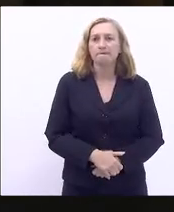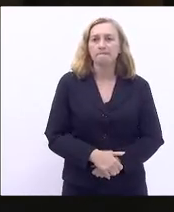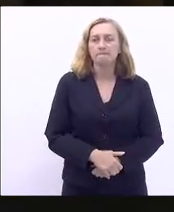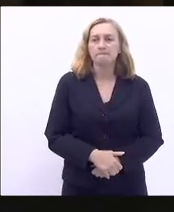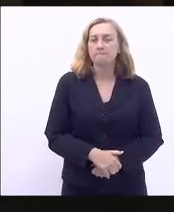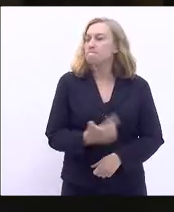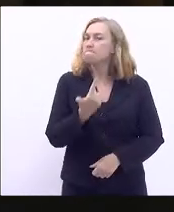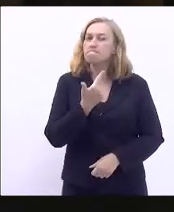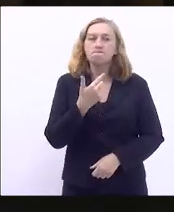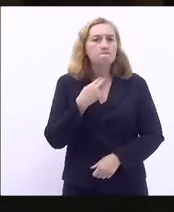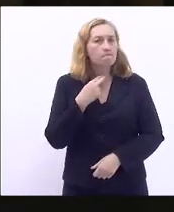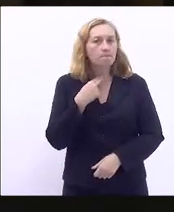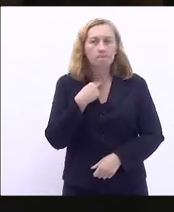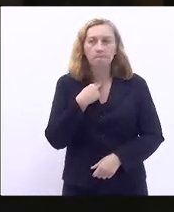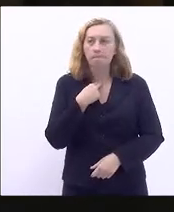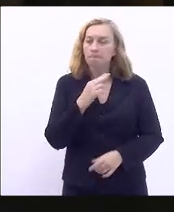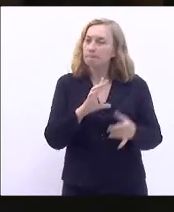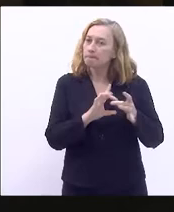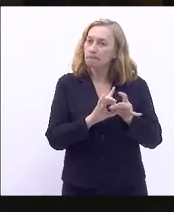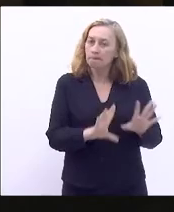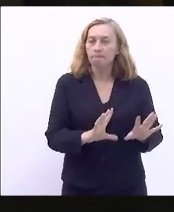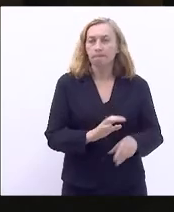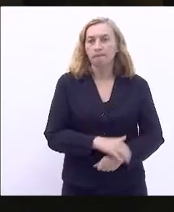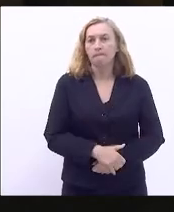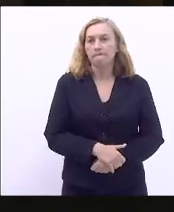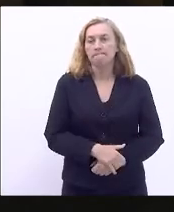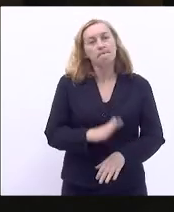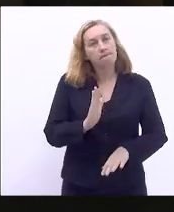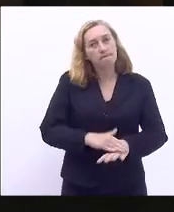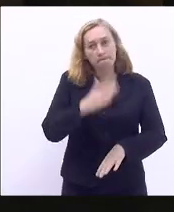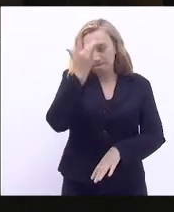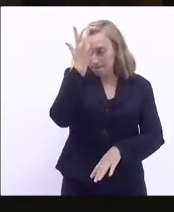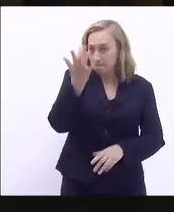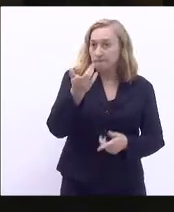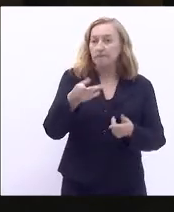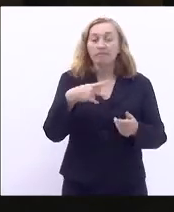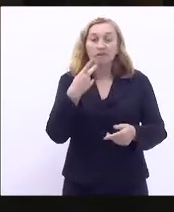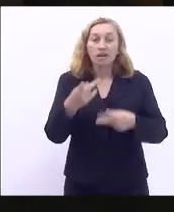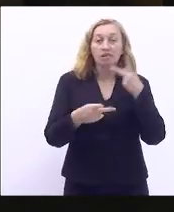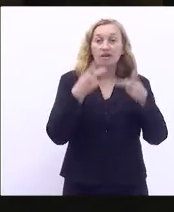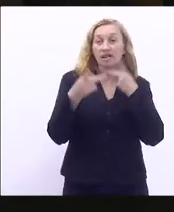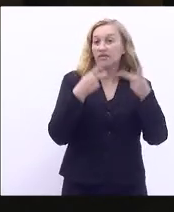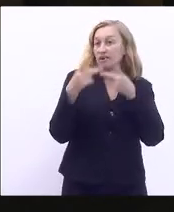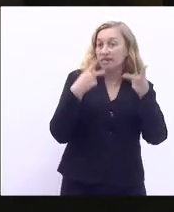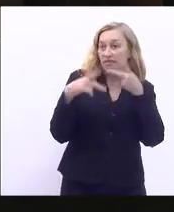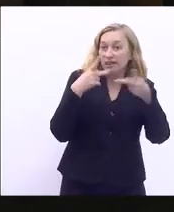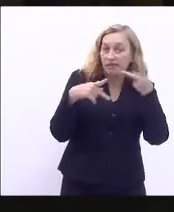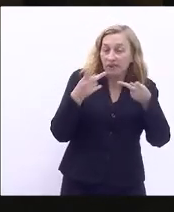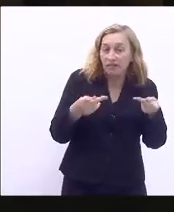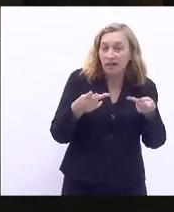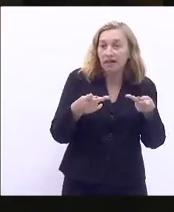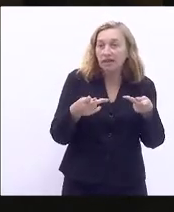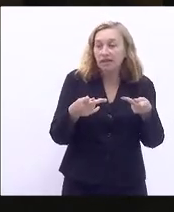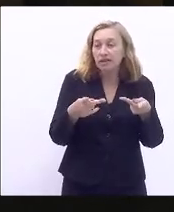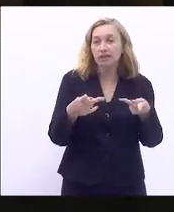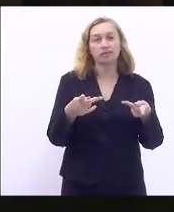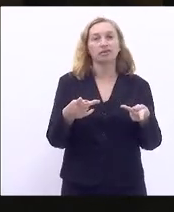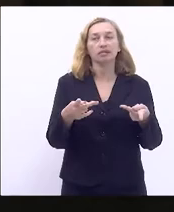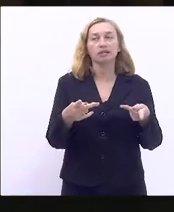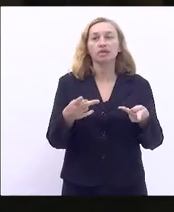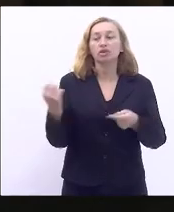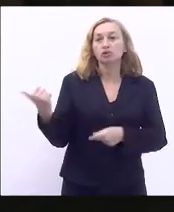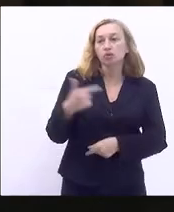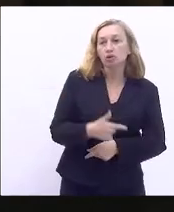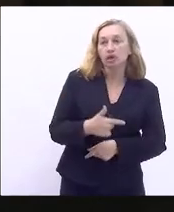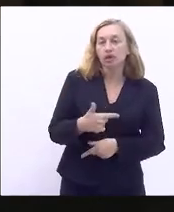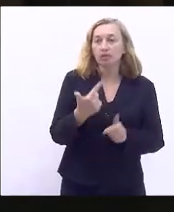Nós não podemos abrir mão, que é sempre muito mais fácil fazer discurso, muito mais fácil fazer discurso do que